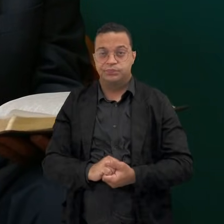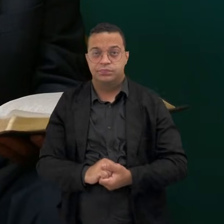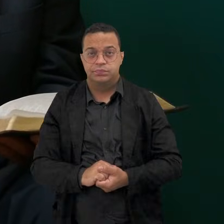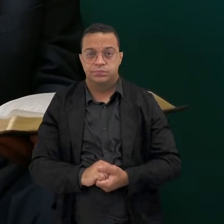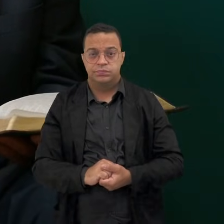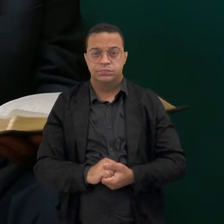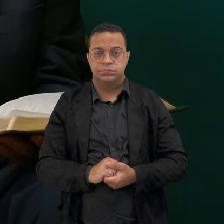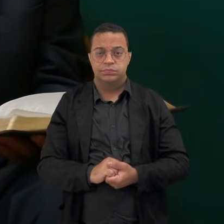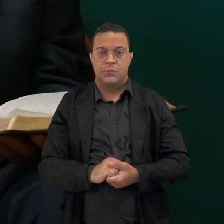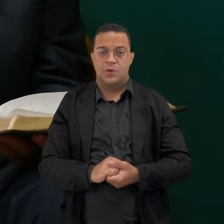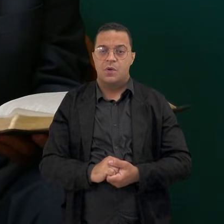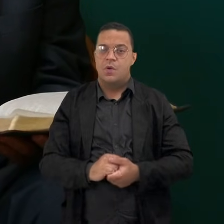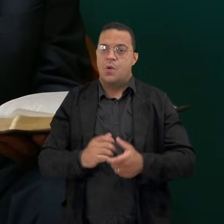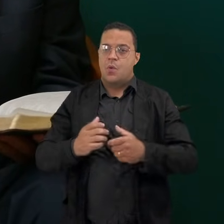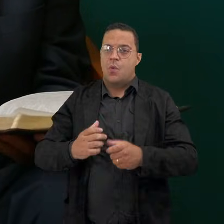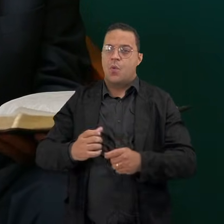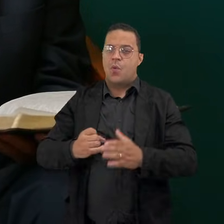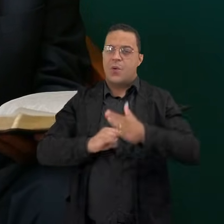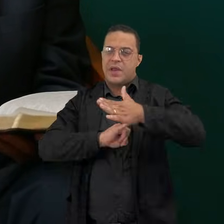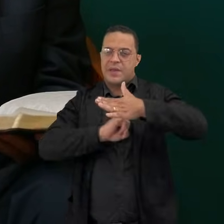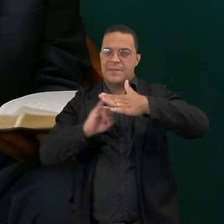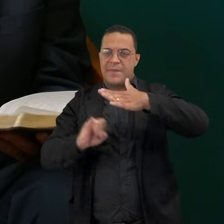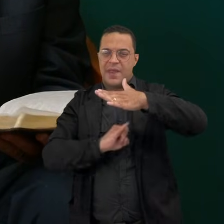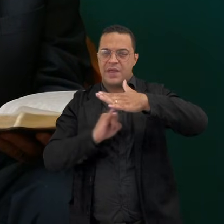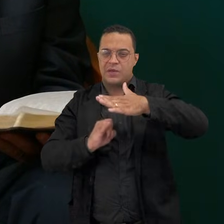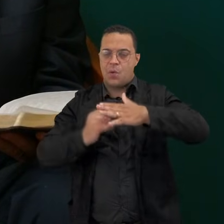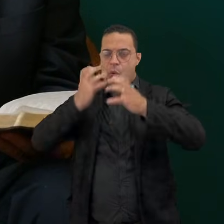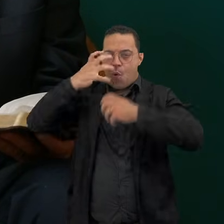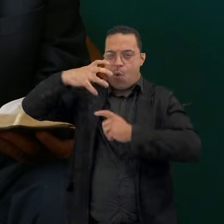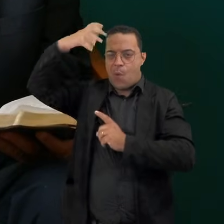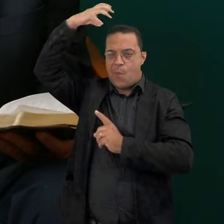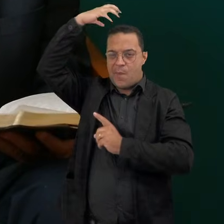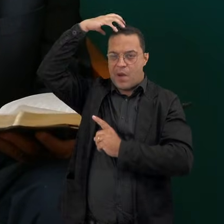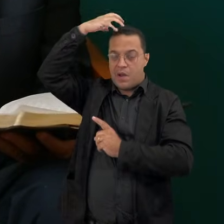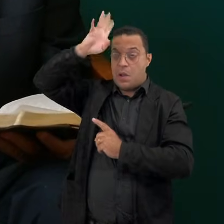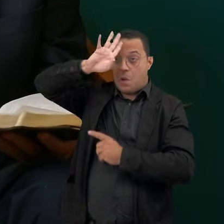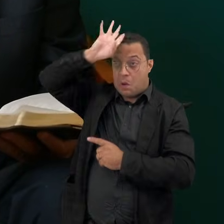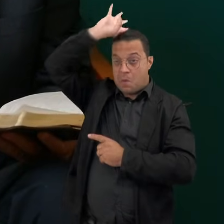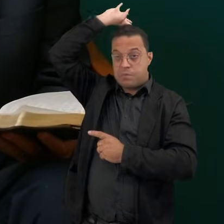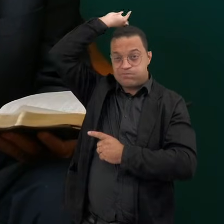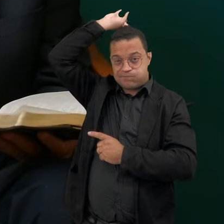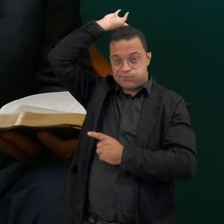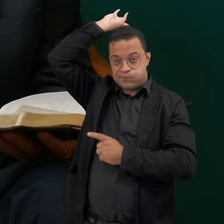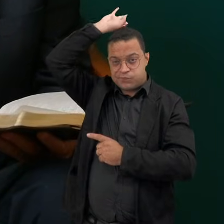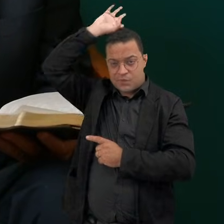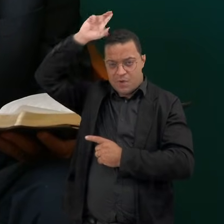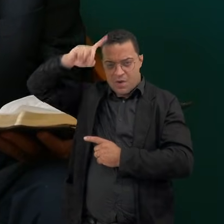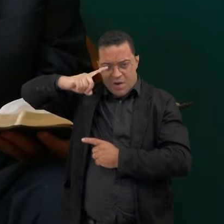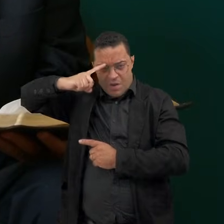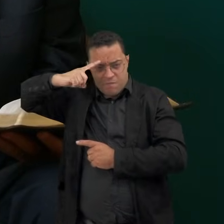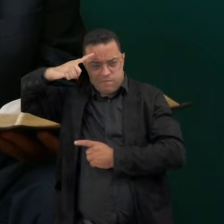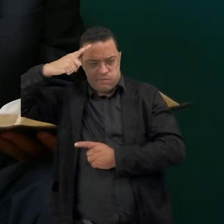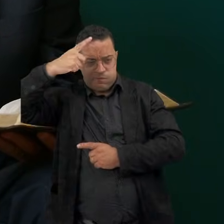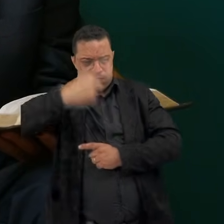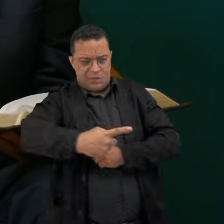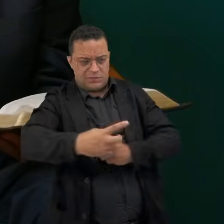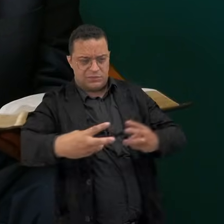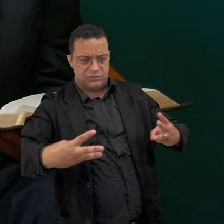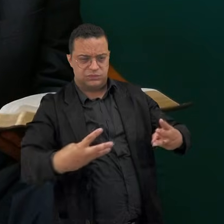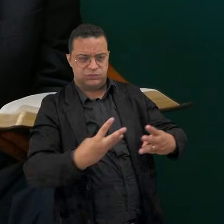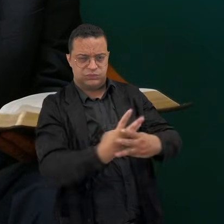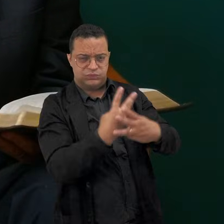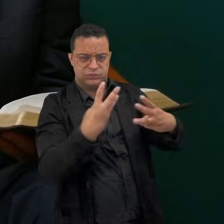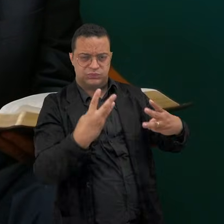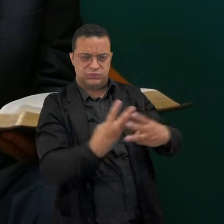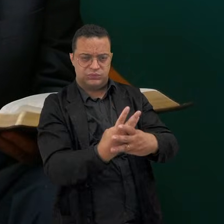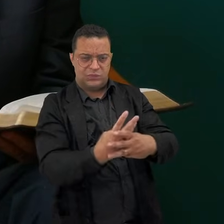aí o Império Romano, ele punia exemplarmente toda a província ali, todo o local que se voltava